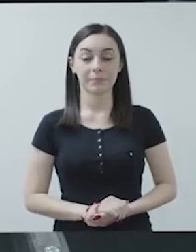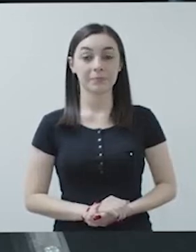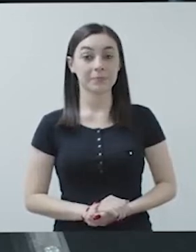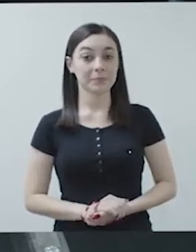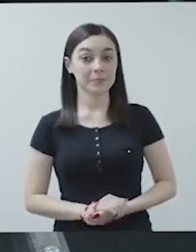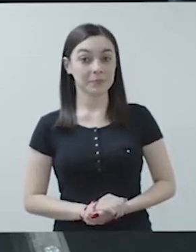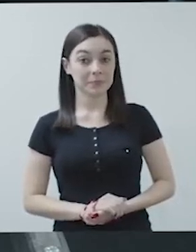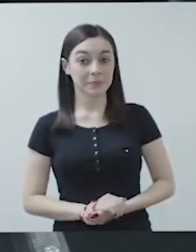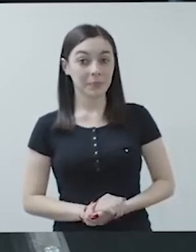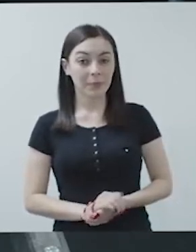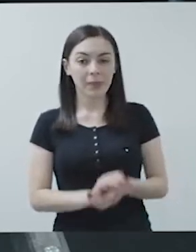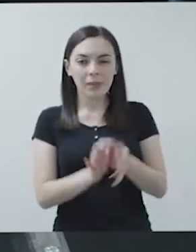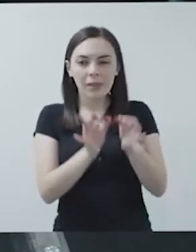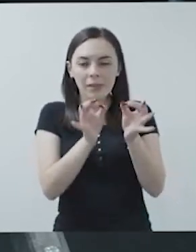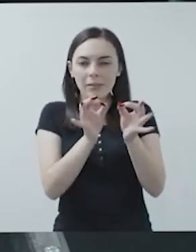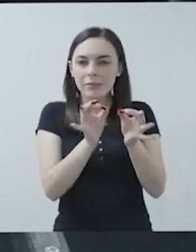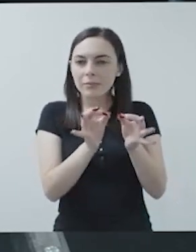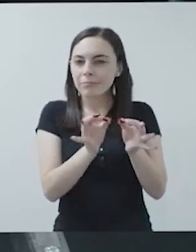Deu